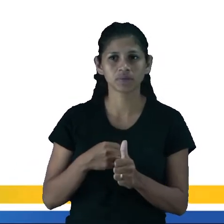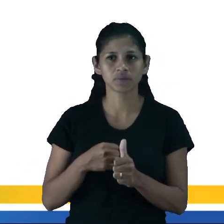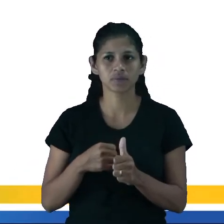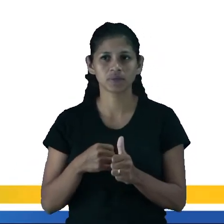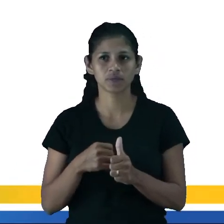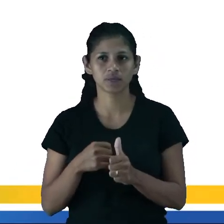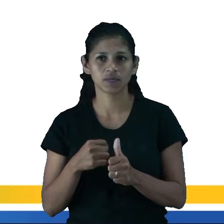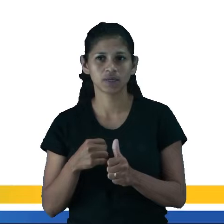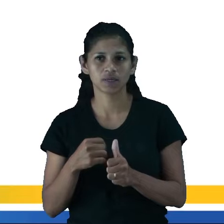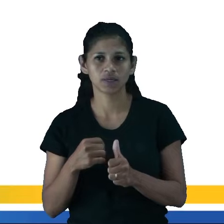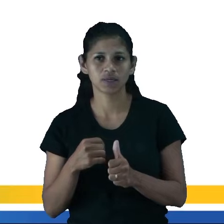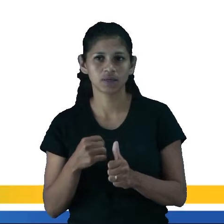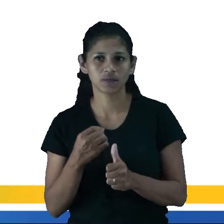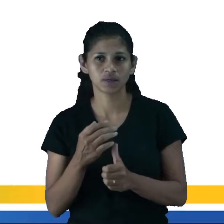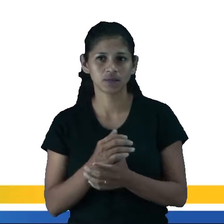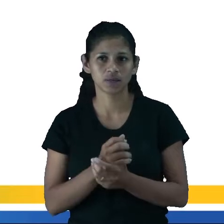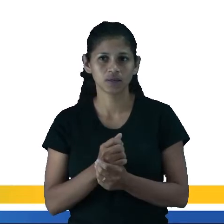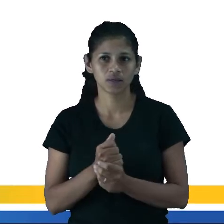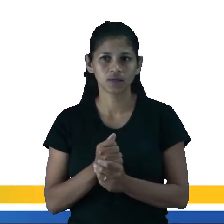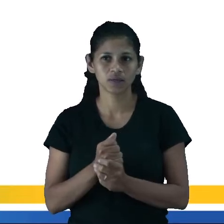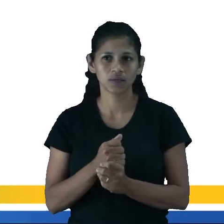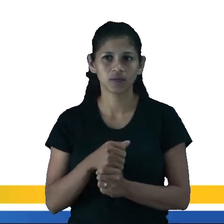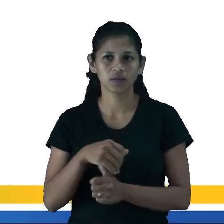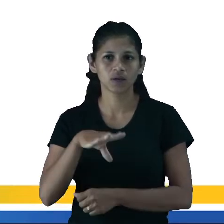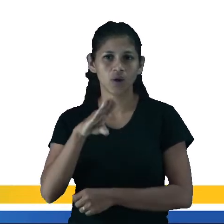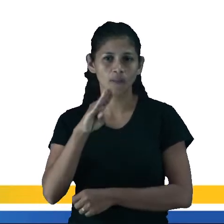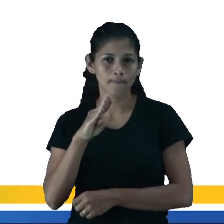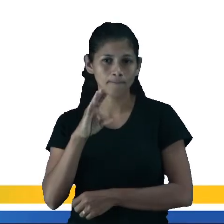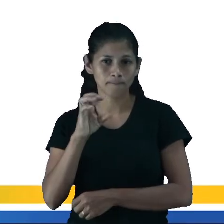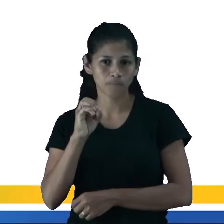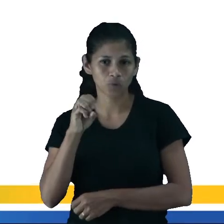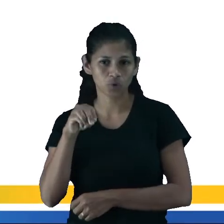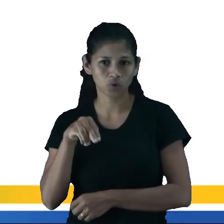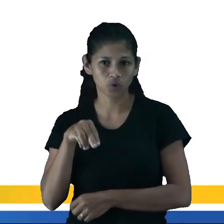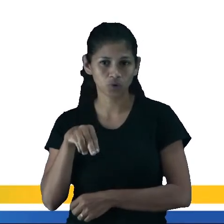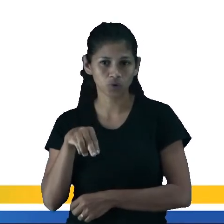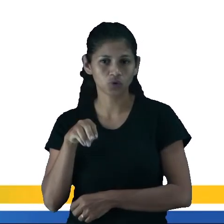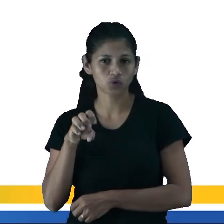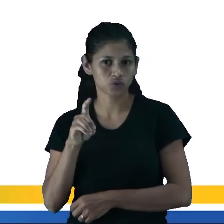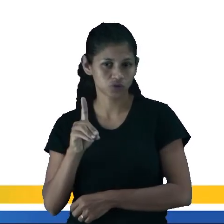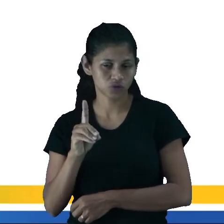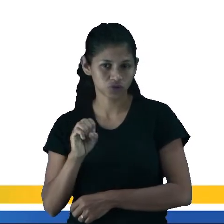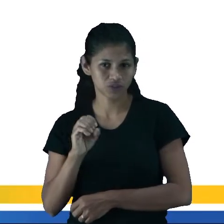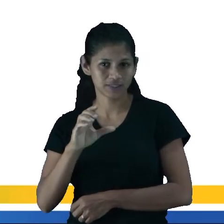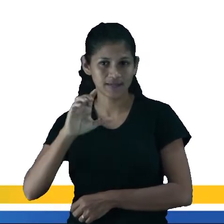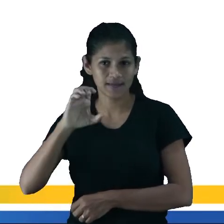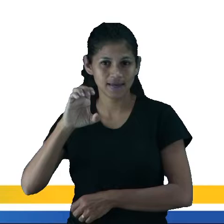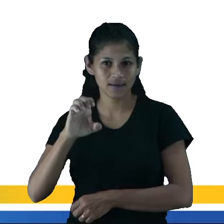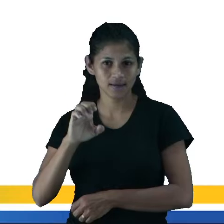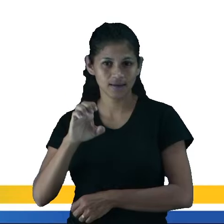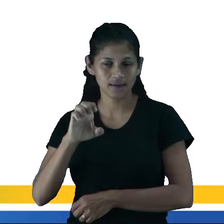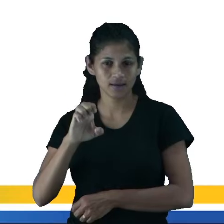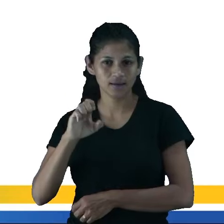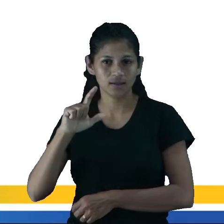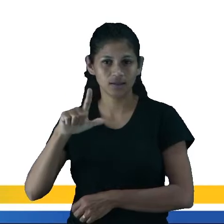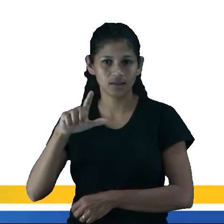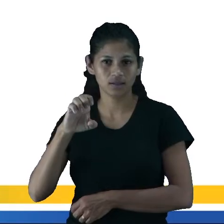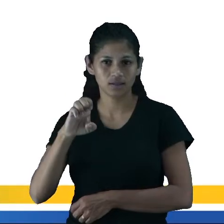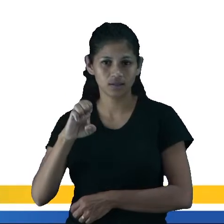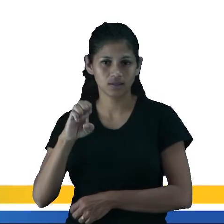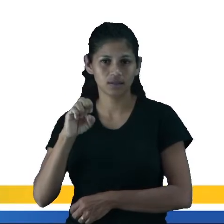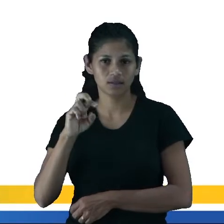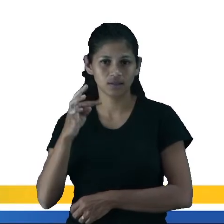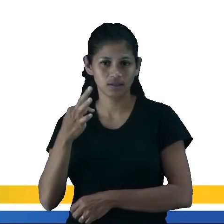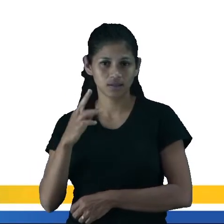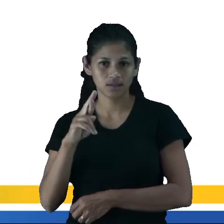1892. Então, se vocês puderem observar na imagem, não tinha carro, não tinha moto, não tinha aí automóveis, não